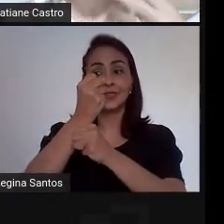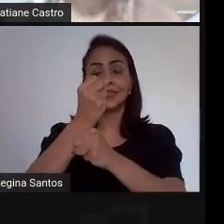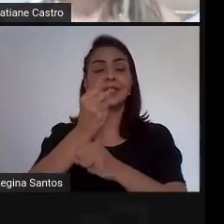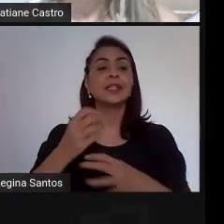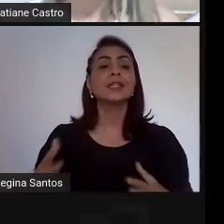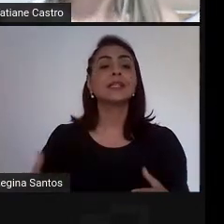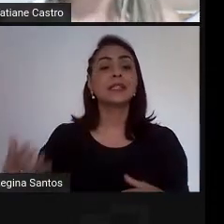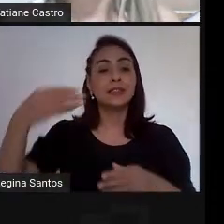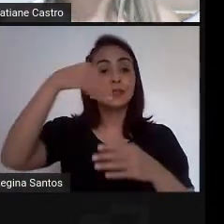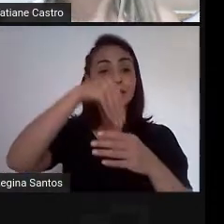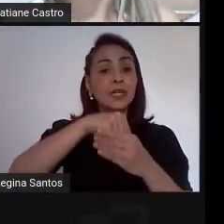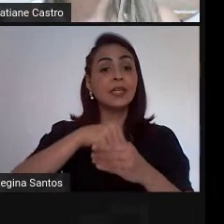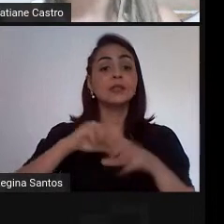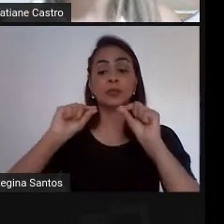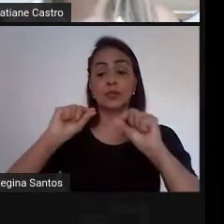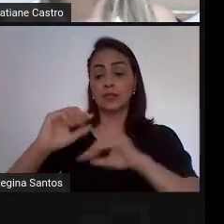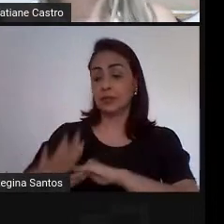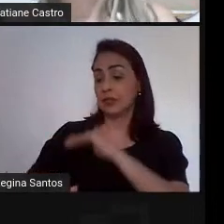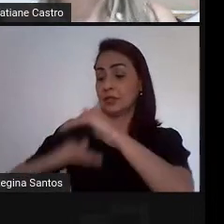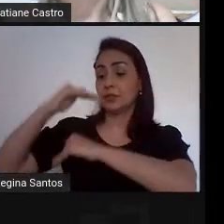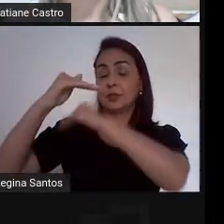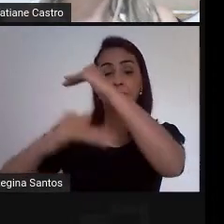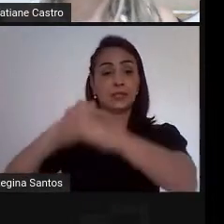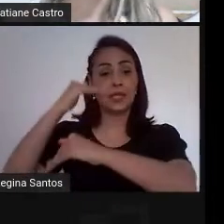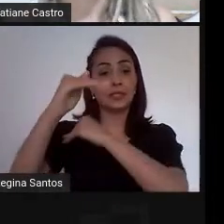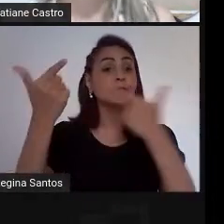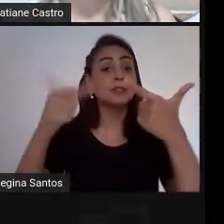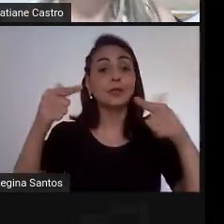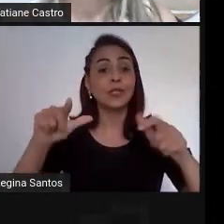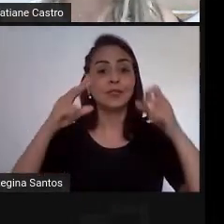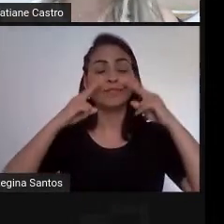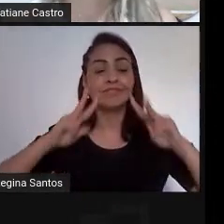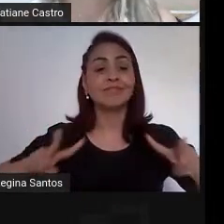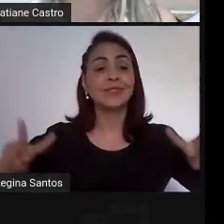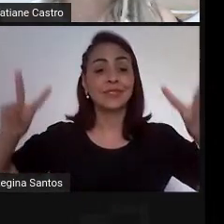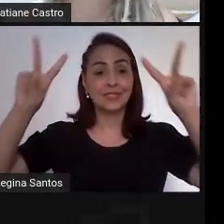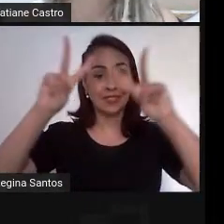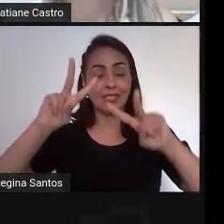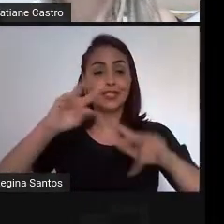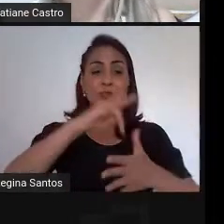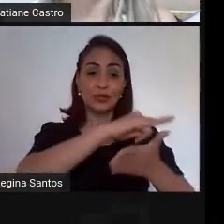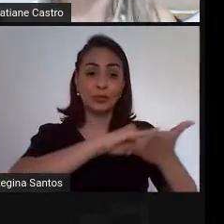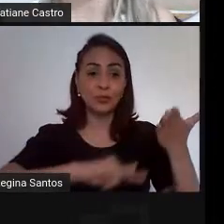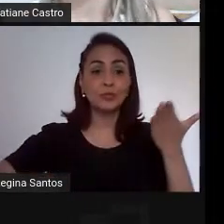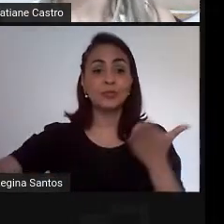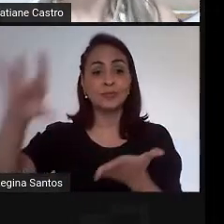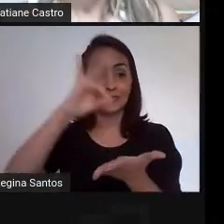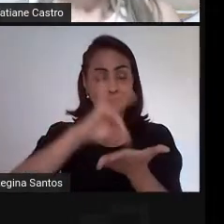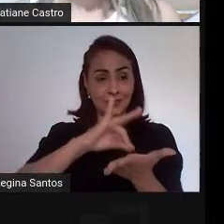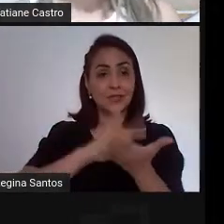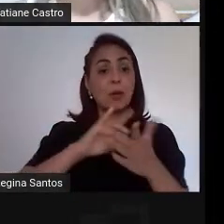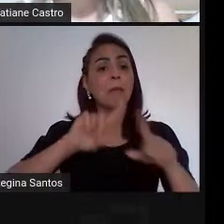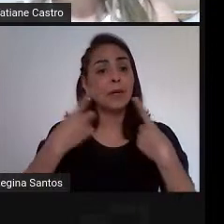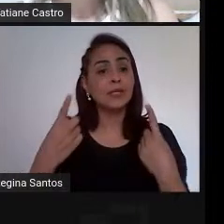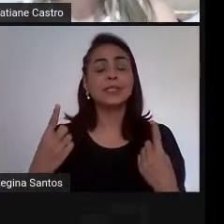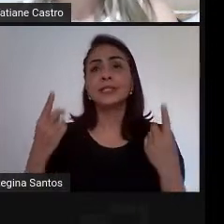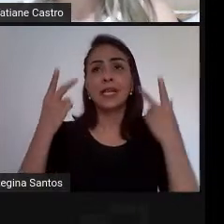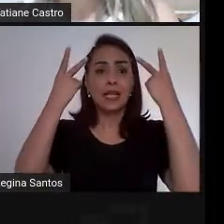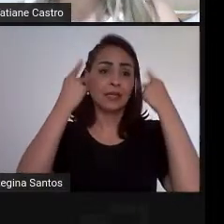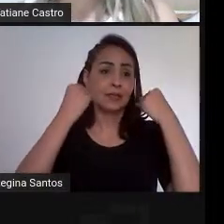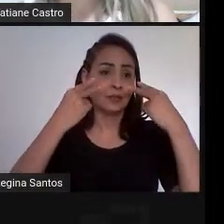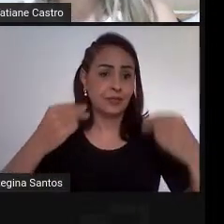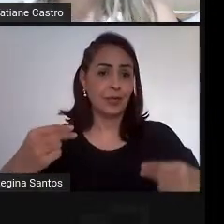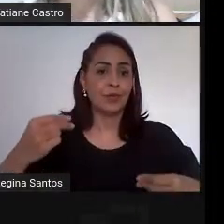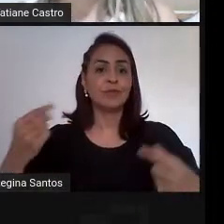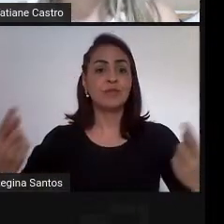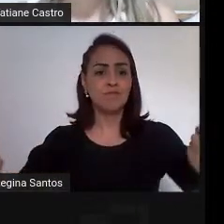muitas vezes, eles não são visibilizados pelo documento oficial, mas é natural que as disputas aconteçam. Nós temos, dentro